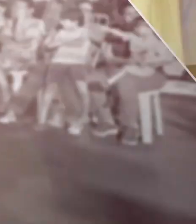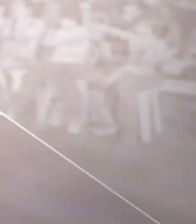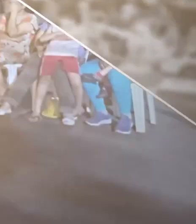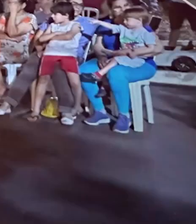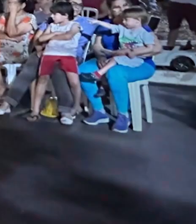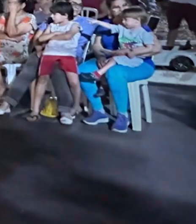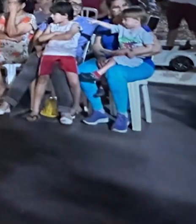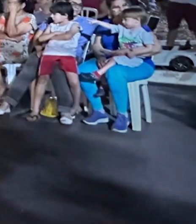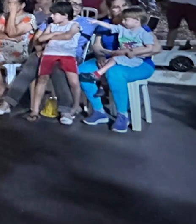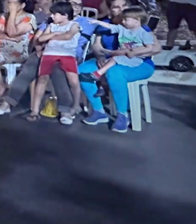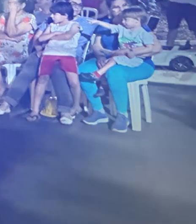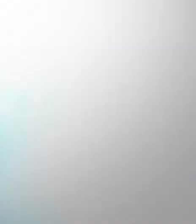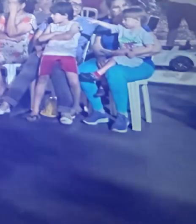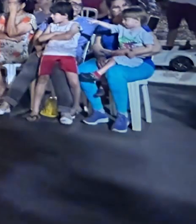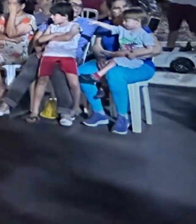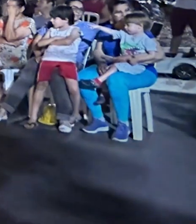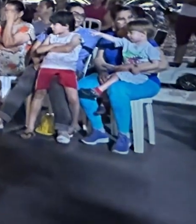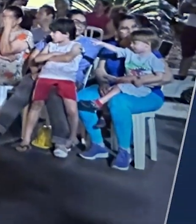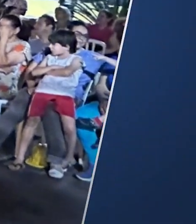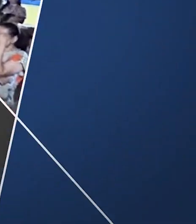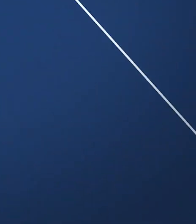apresentações musicais,